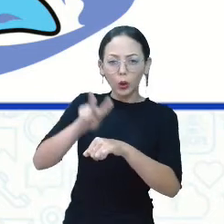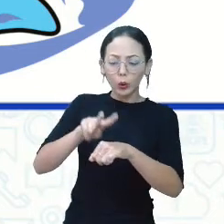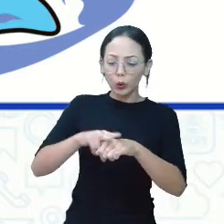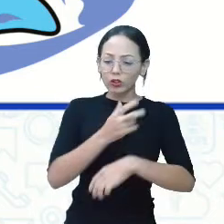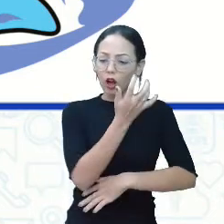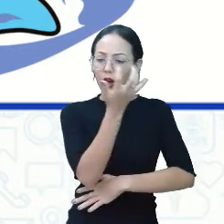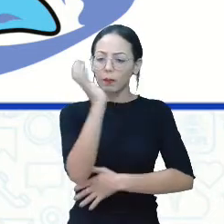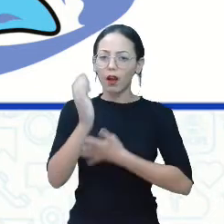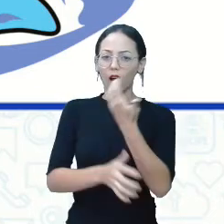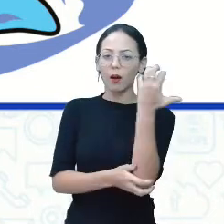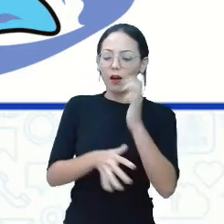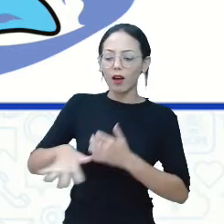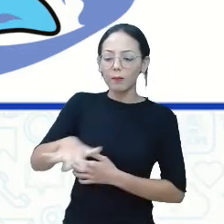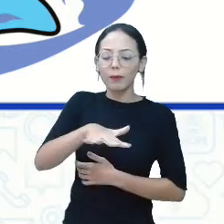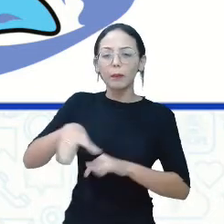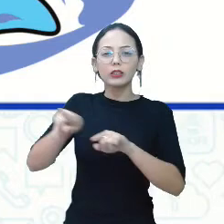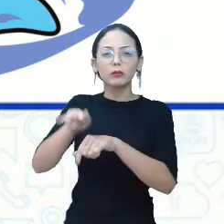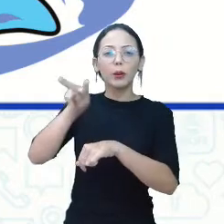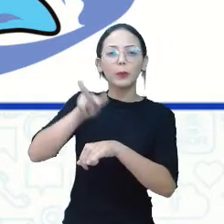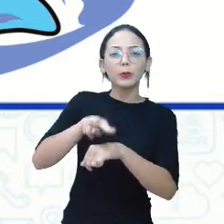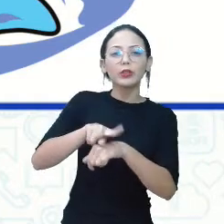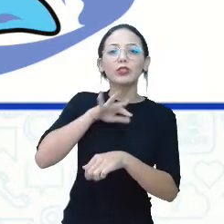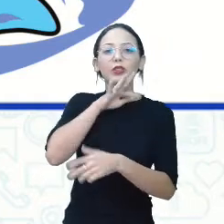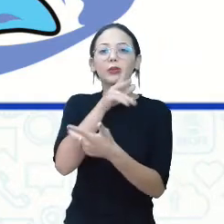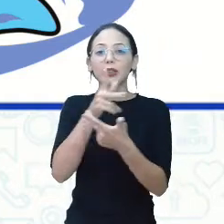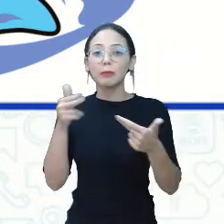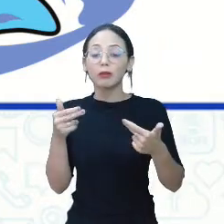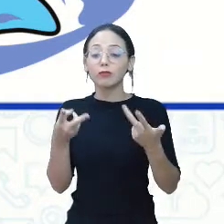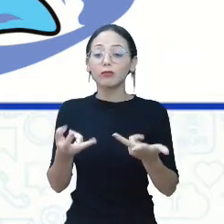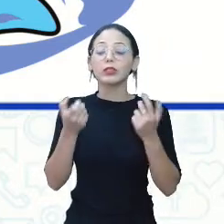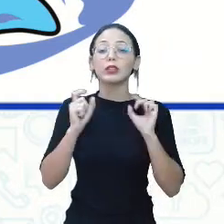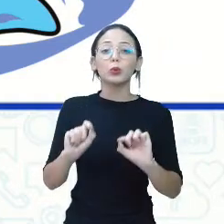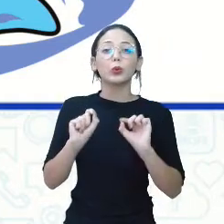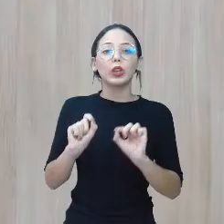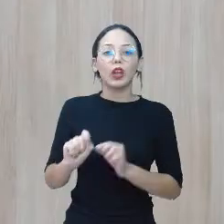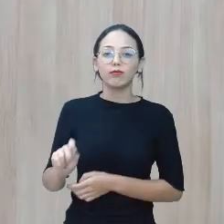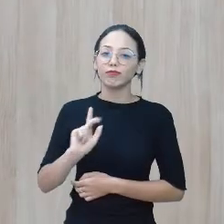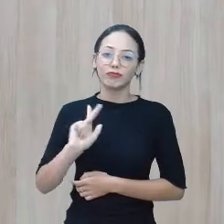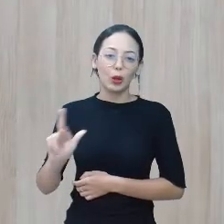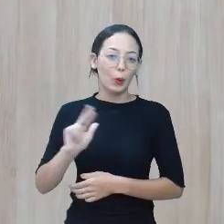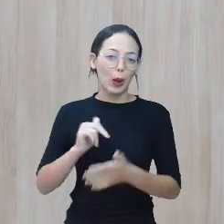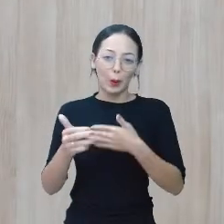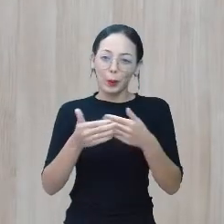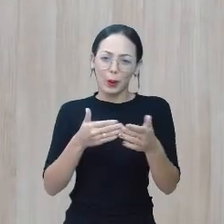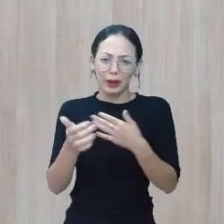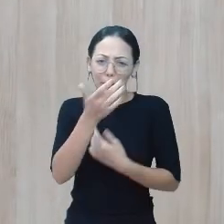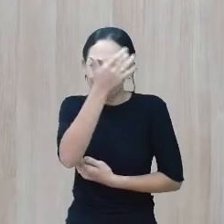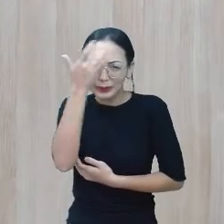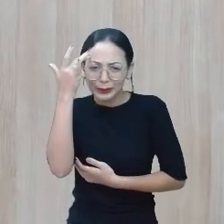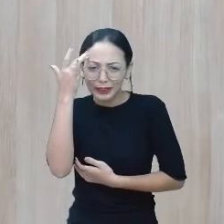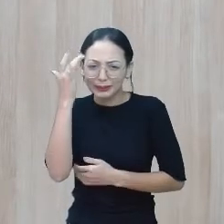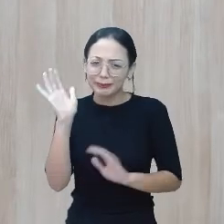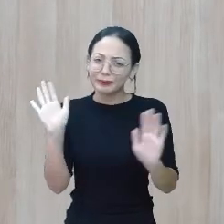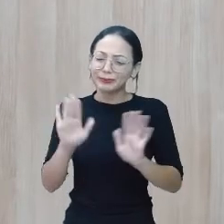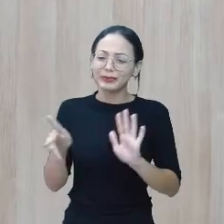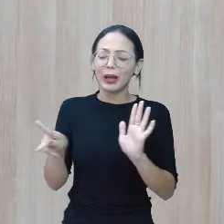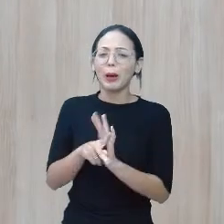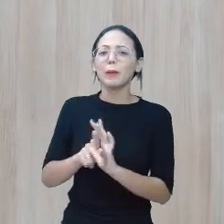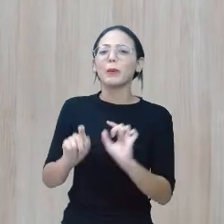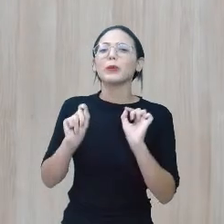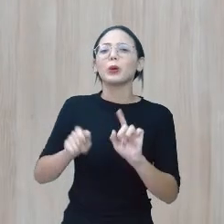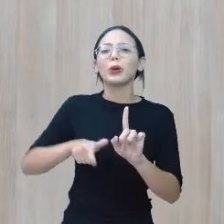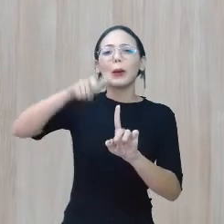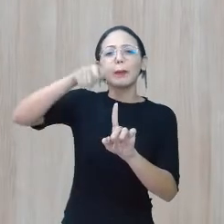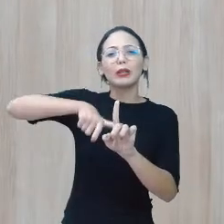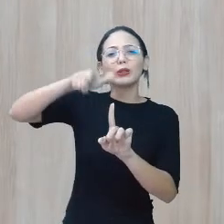e proteger os animais. Então, a gente percebe que seu Francisco não é qualquer pessoa. Seu Francisco é uma pessoa poderosa, um